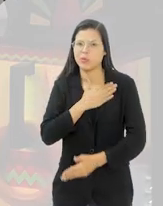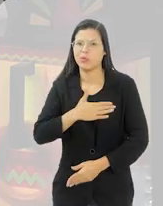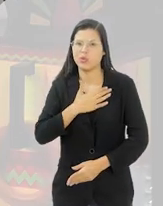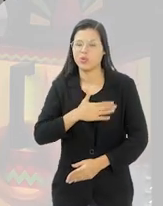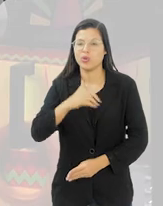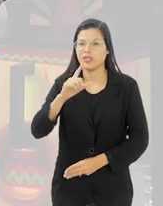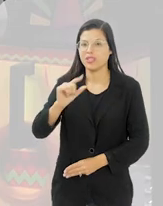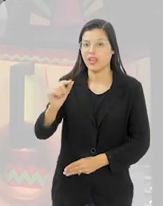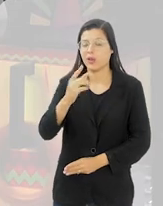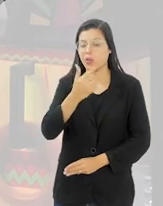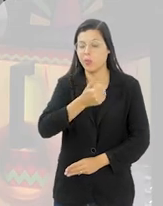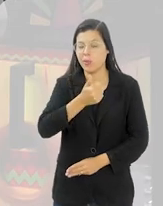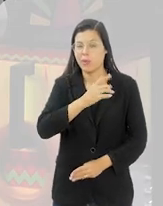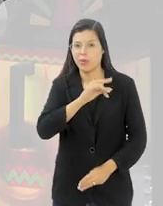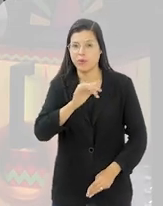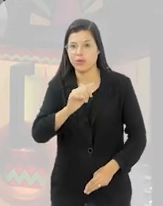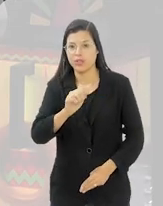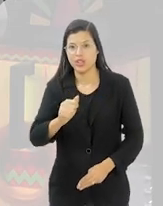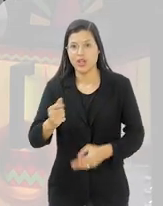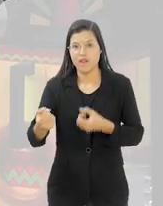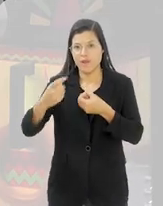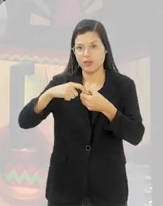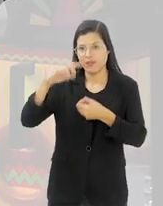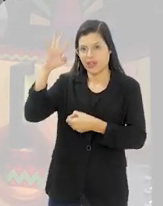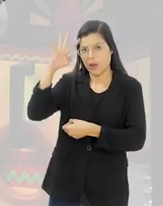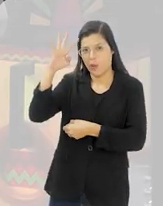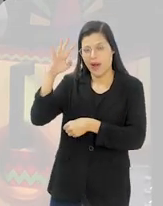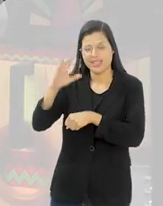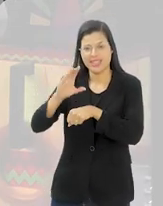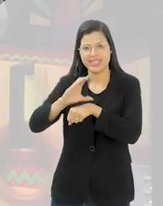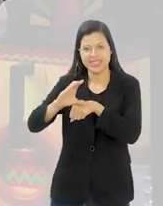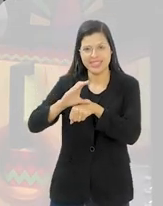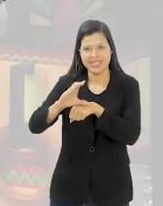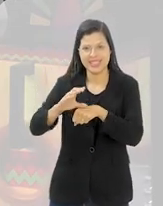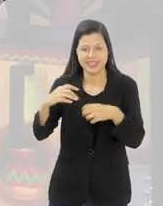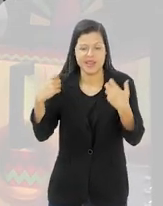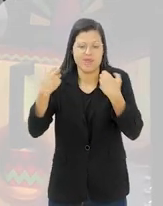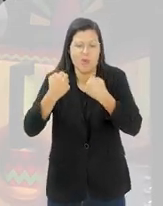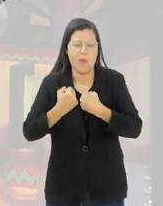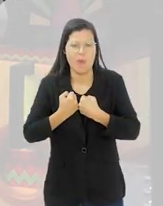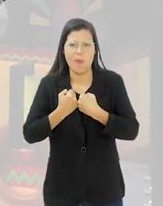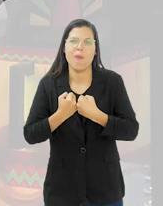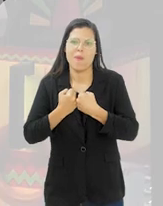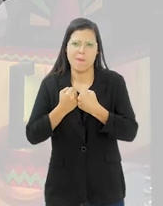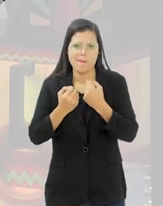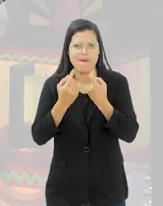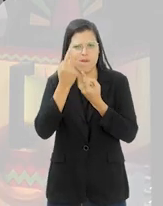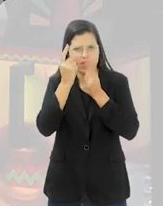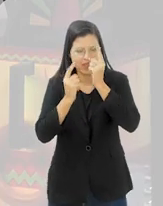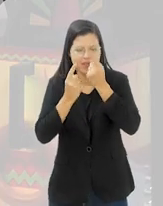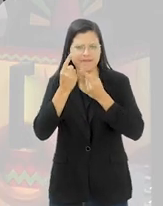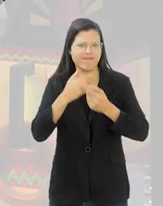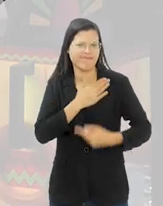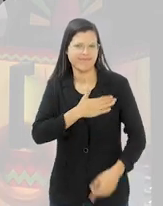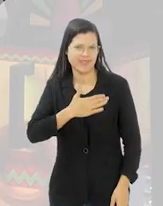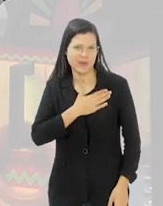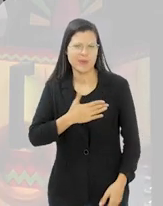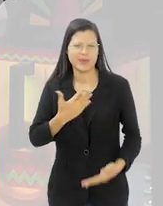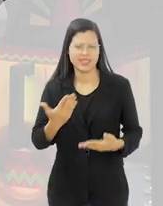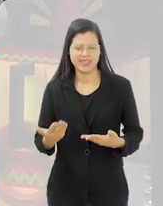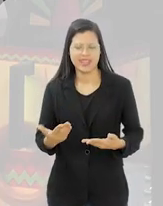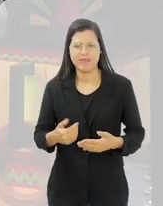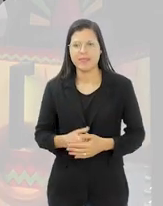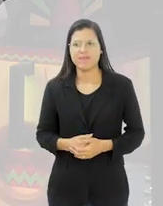no primeiro dia, voltava quarta-feira de cinza enrolado numa toalha. Olha. Folião da época das lambretas, aquela coisa toda, né? E